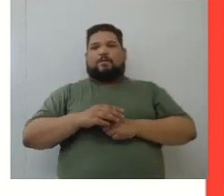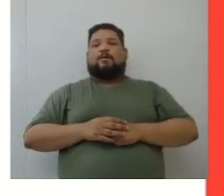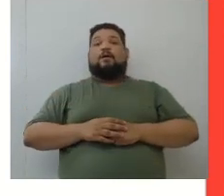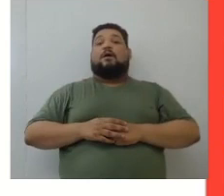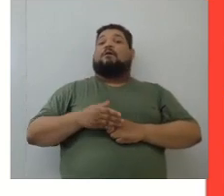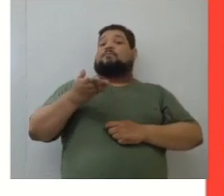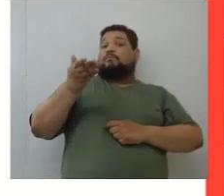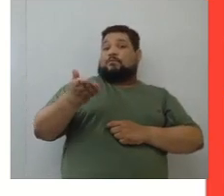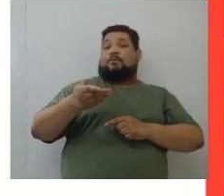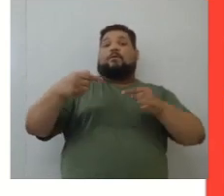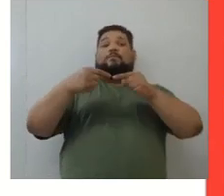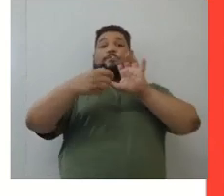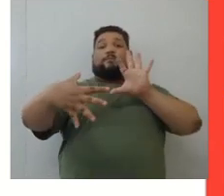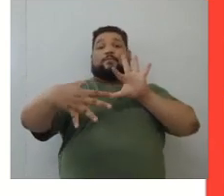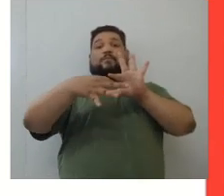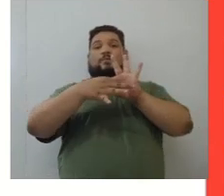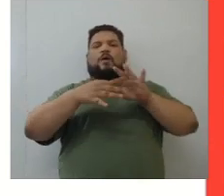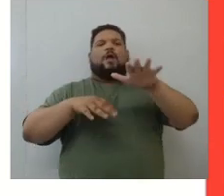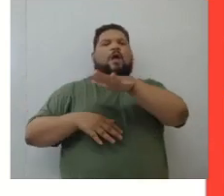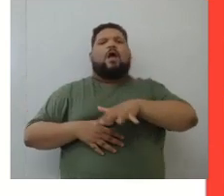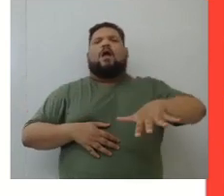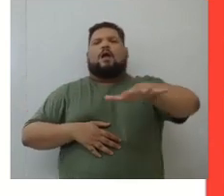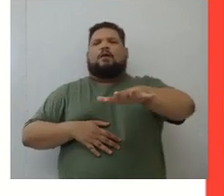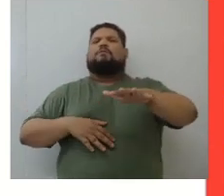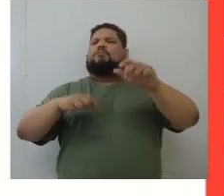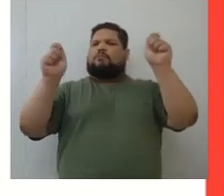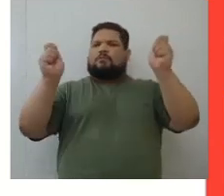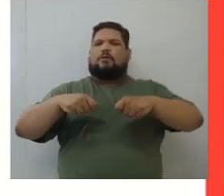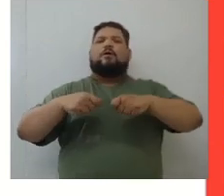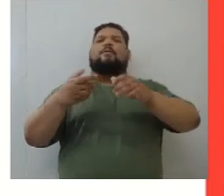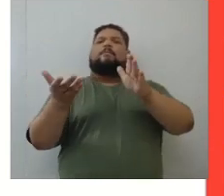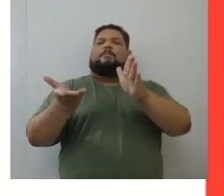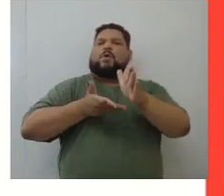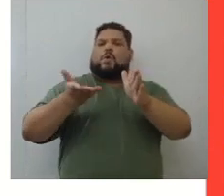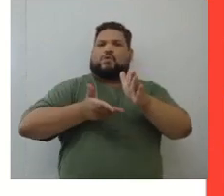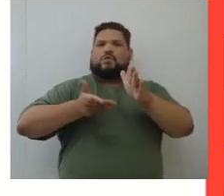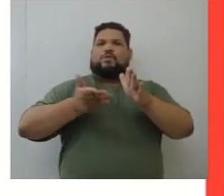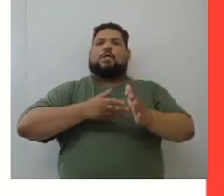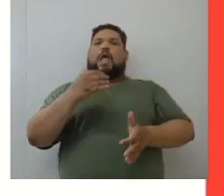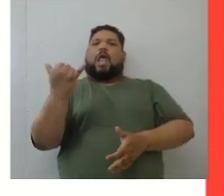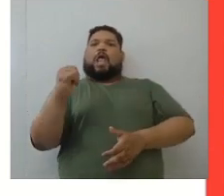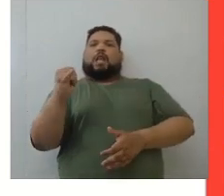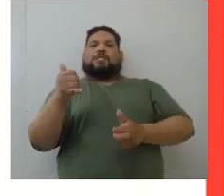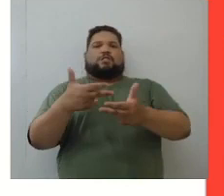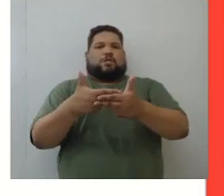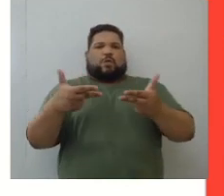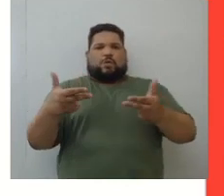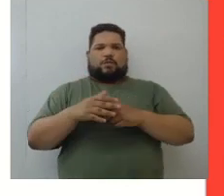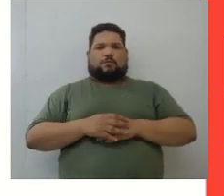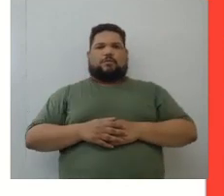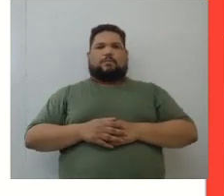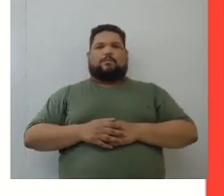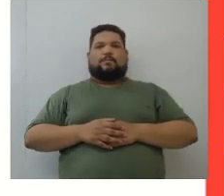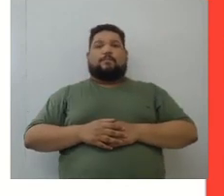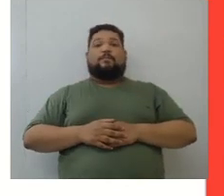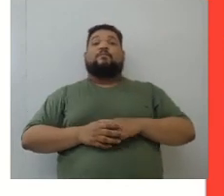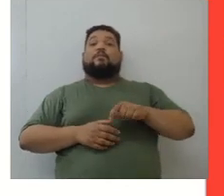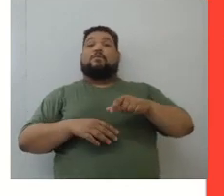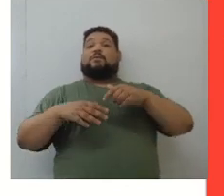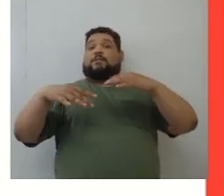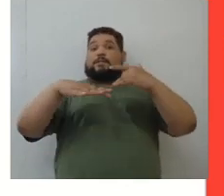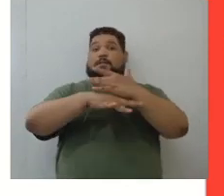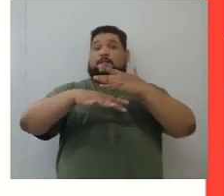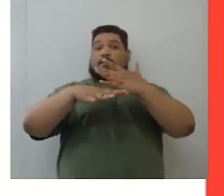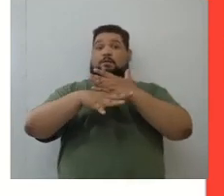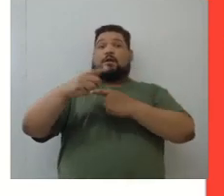tivesse basicamente atrelado às áreas dessas produções de fontes de energia. Então, as cidades que mais cresciam, ou